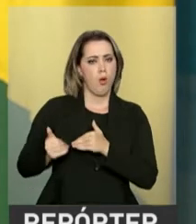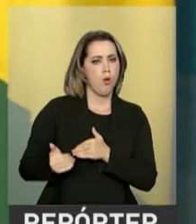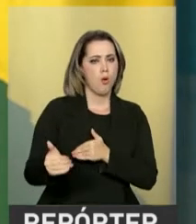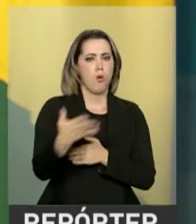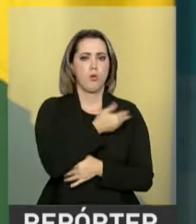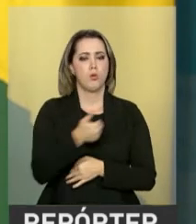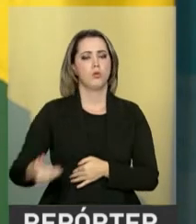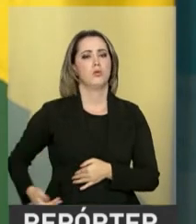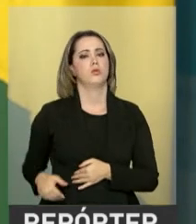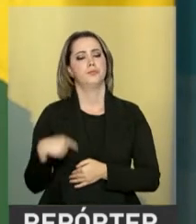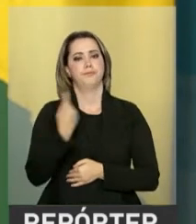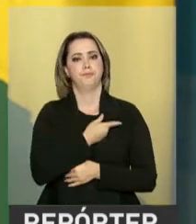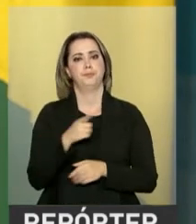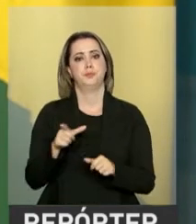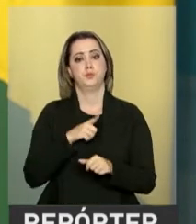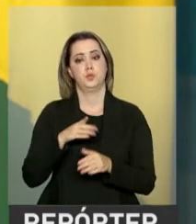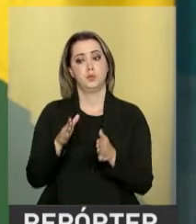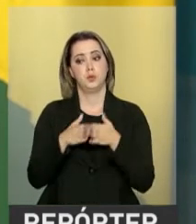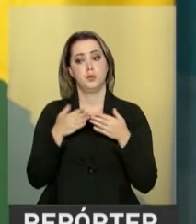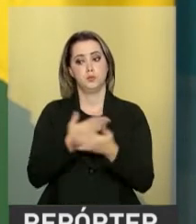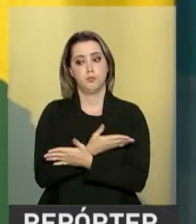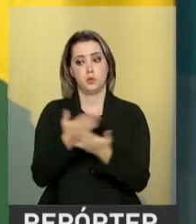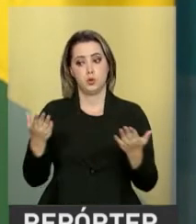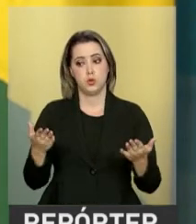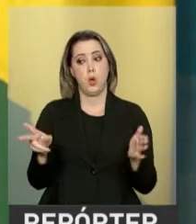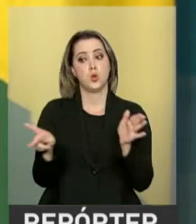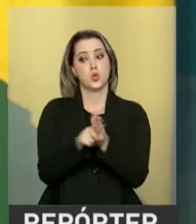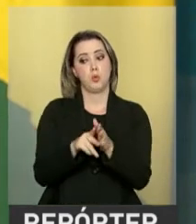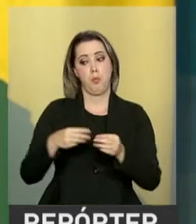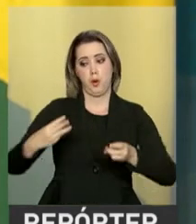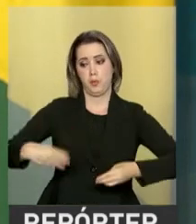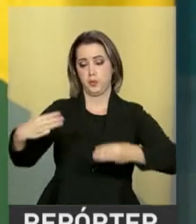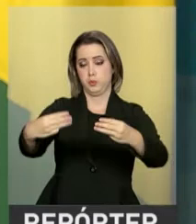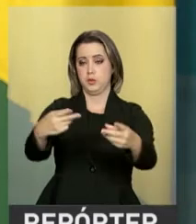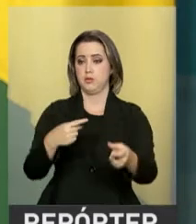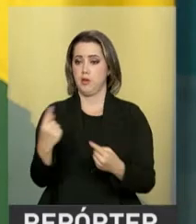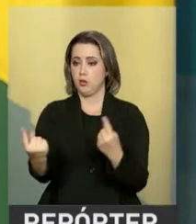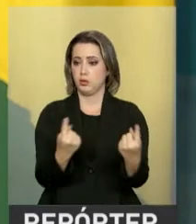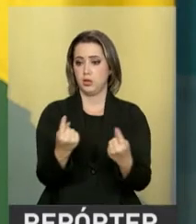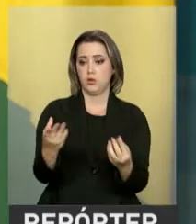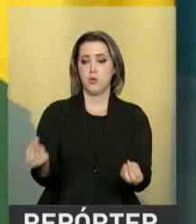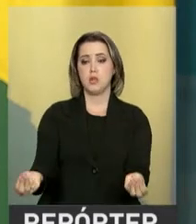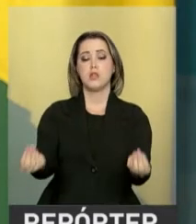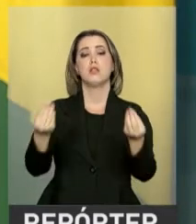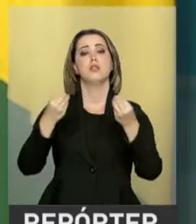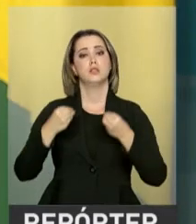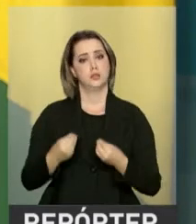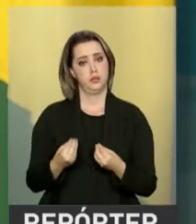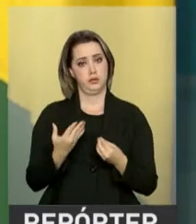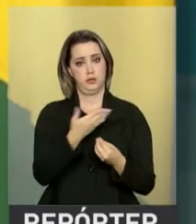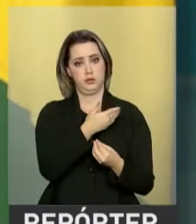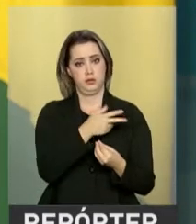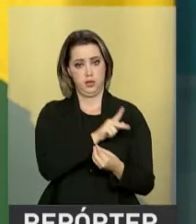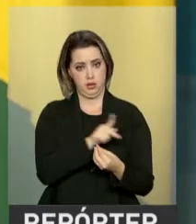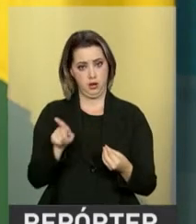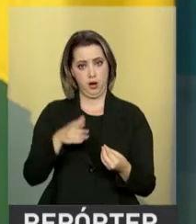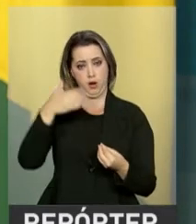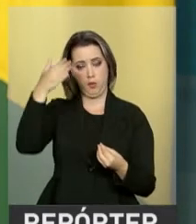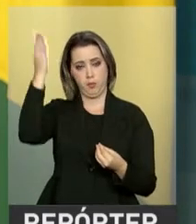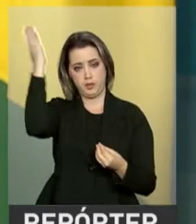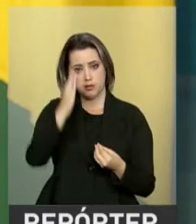temos solicitado aos próprios ministérios que tragam ao presidente da